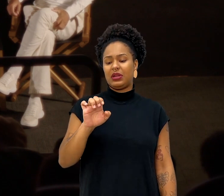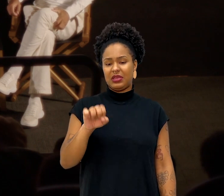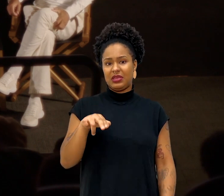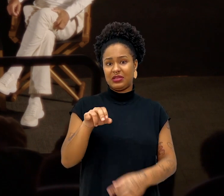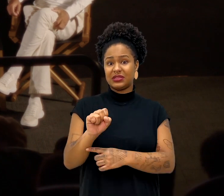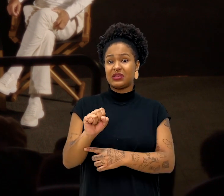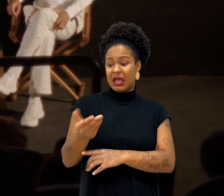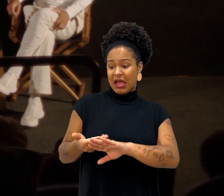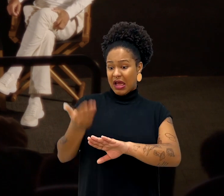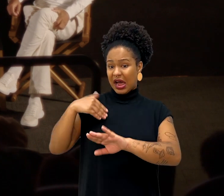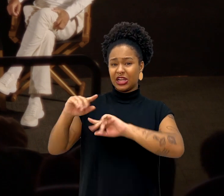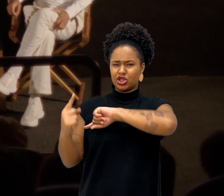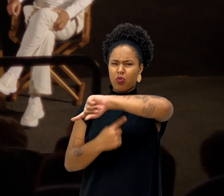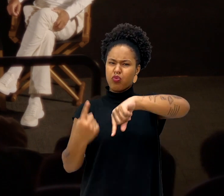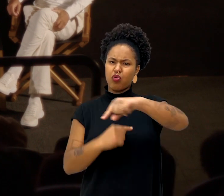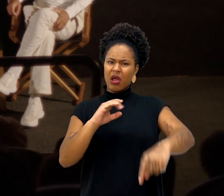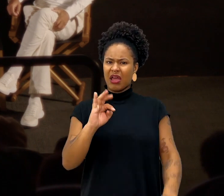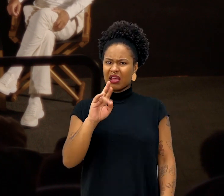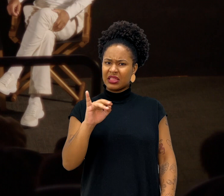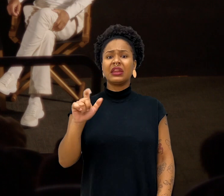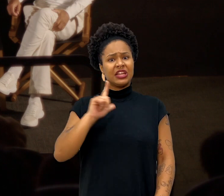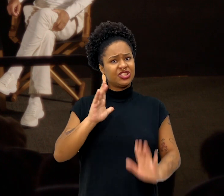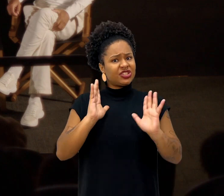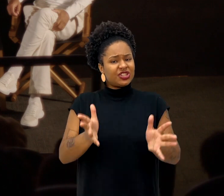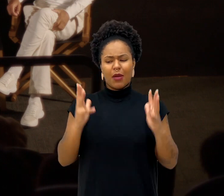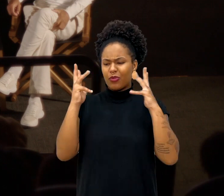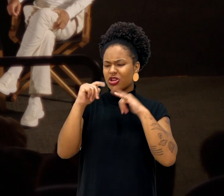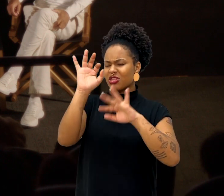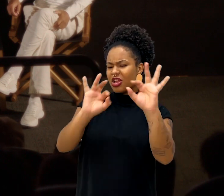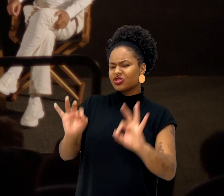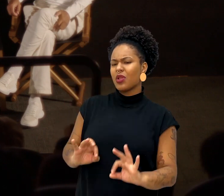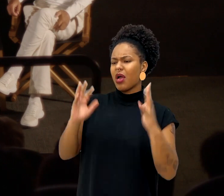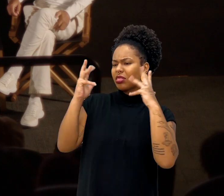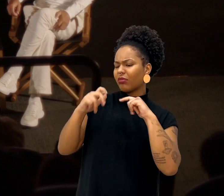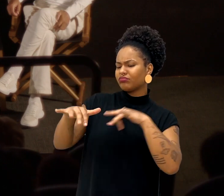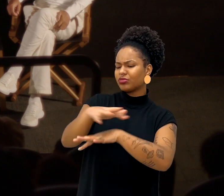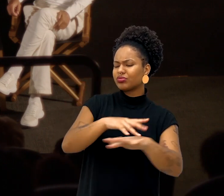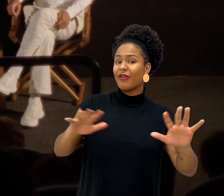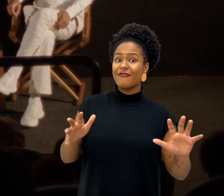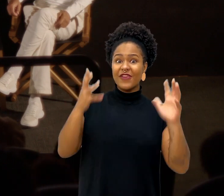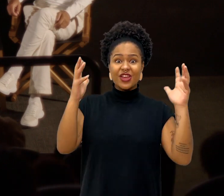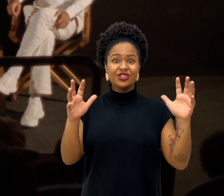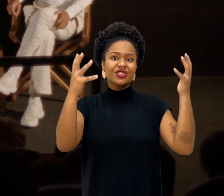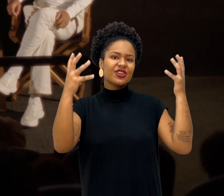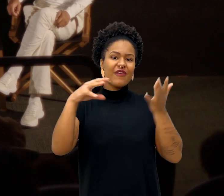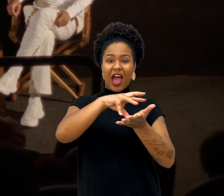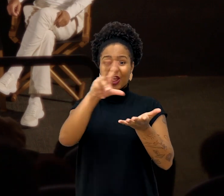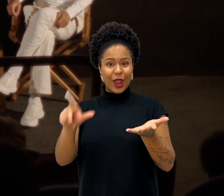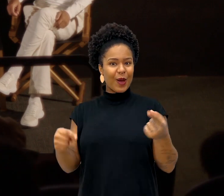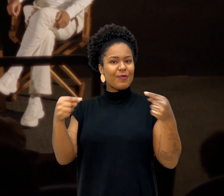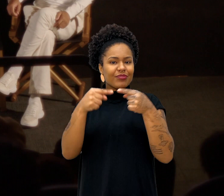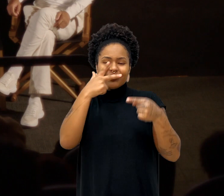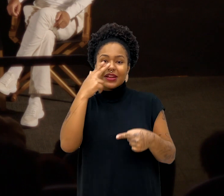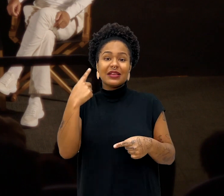Porque aquele bairro, New Orleans, antes do Katrina, já existia de forma muito articulada, bonita,